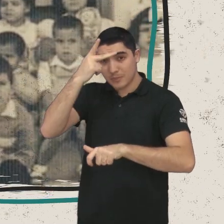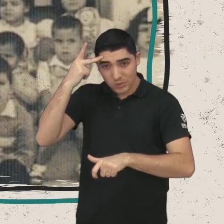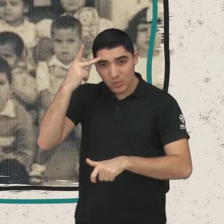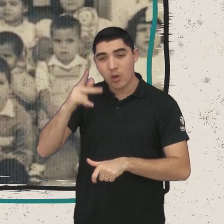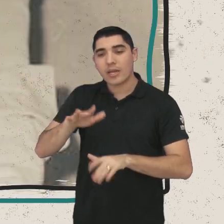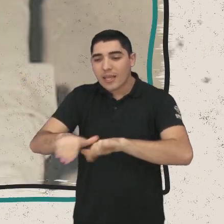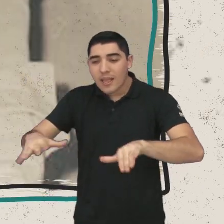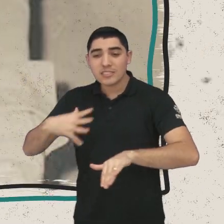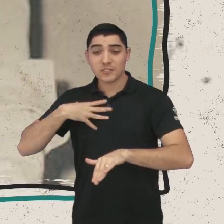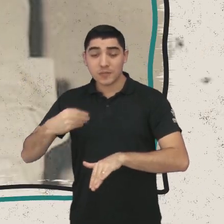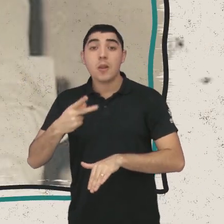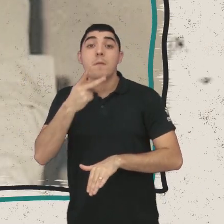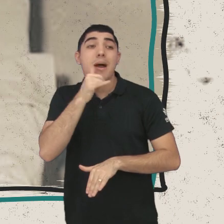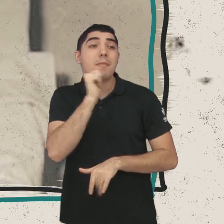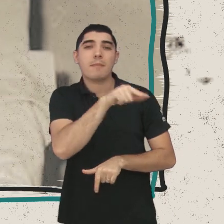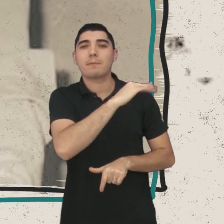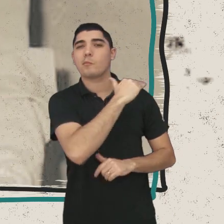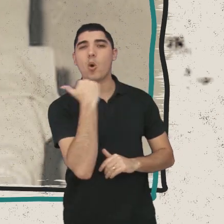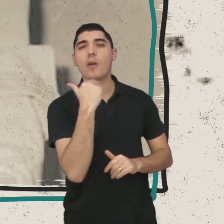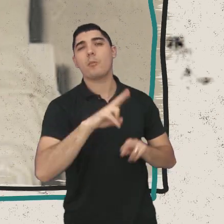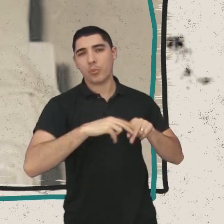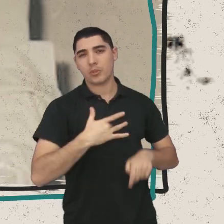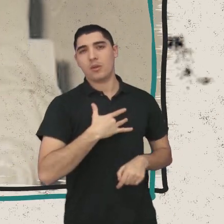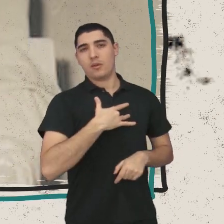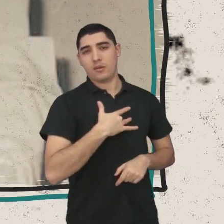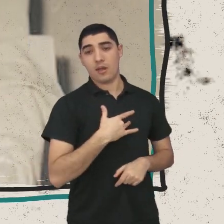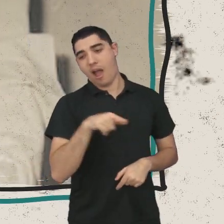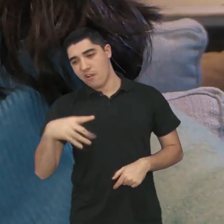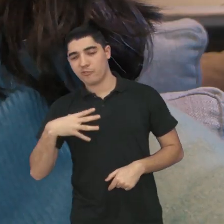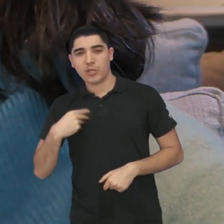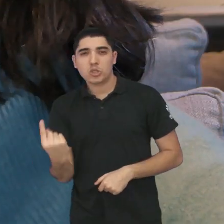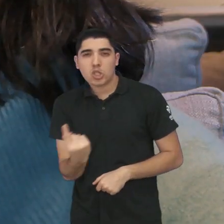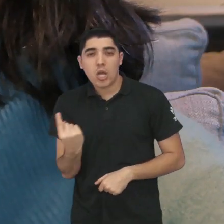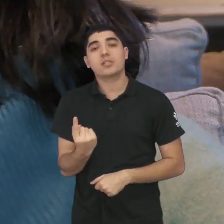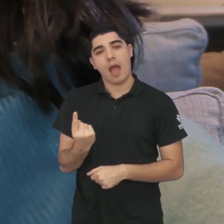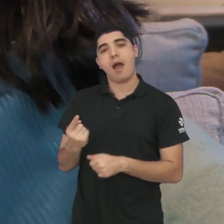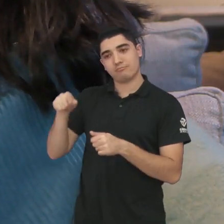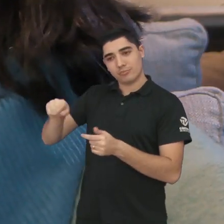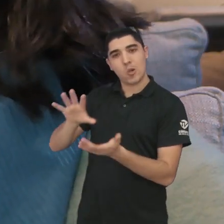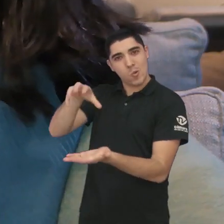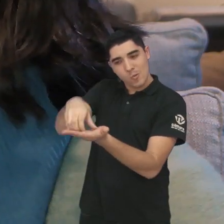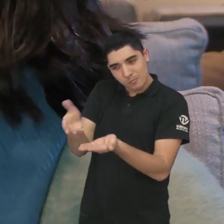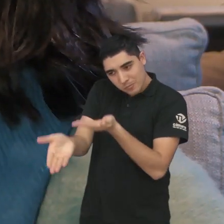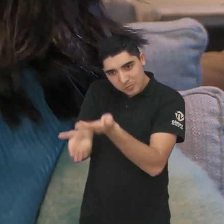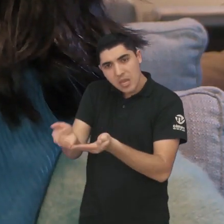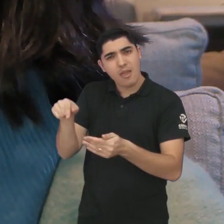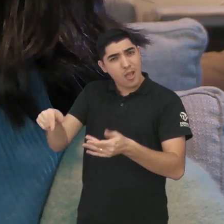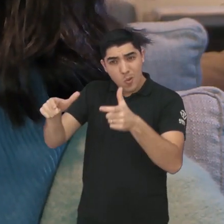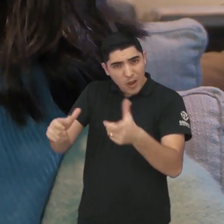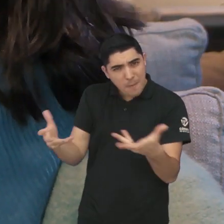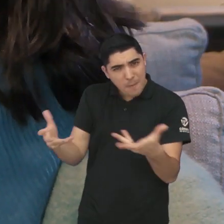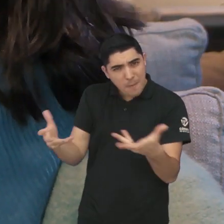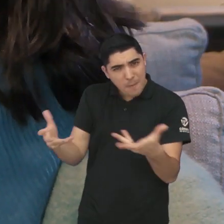e de morte, ela nos amedronta profundamente. É isso que deve ser resgatado quando a gente busca conhecer a história. A gente tem